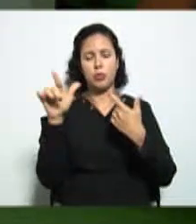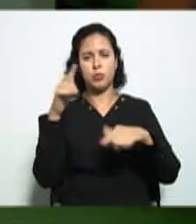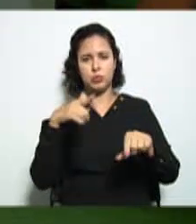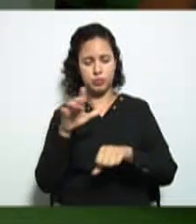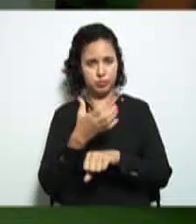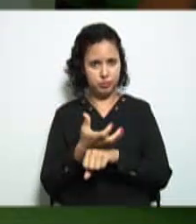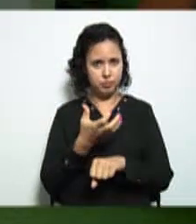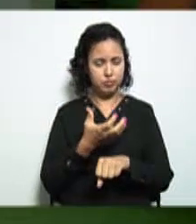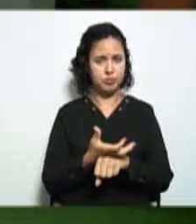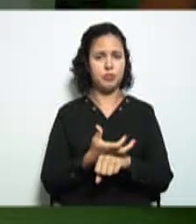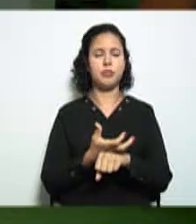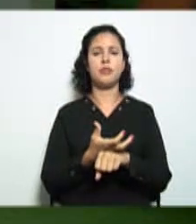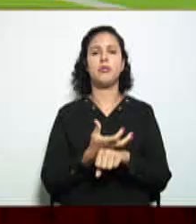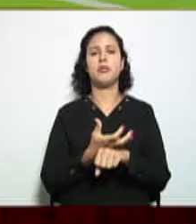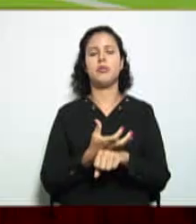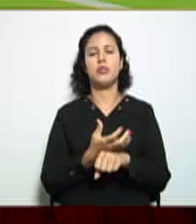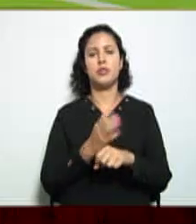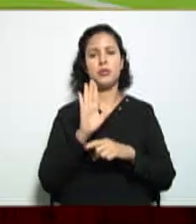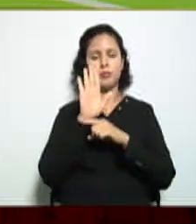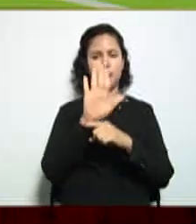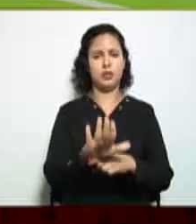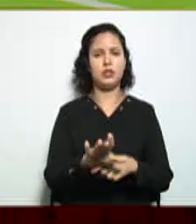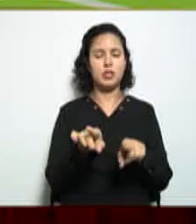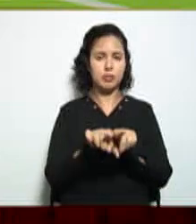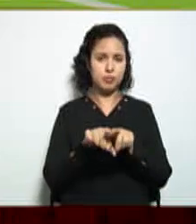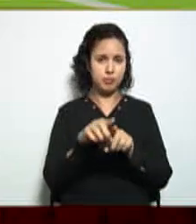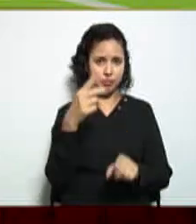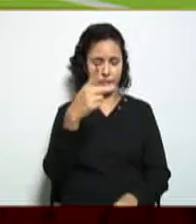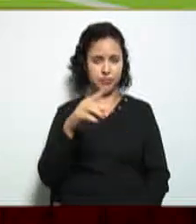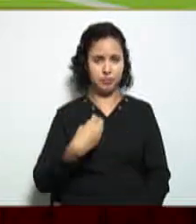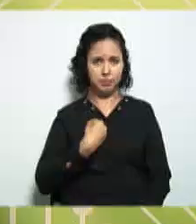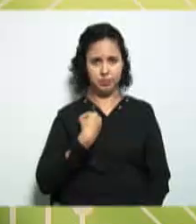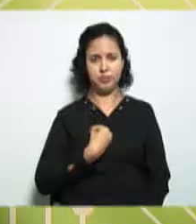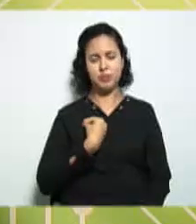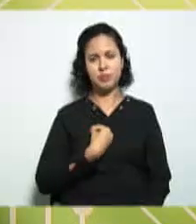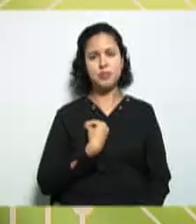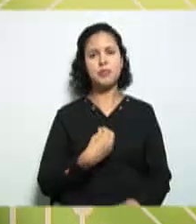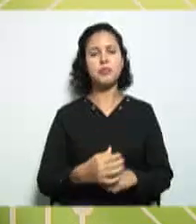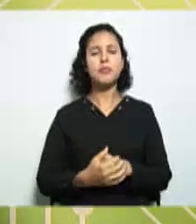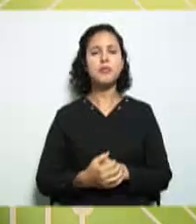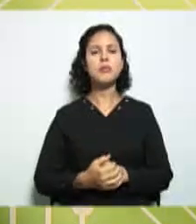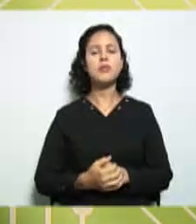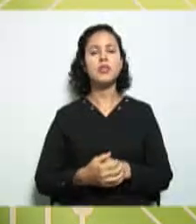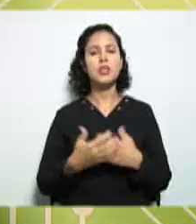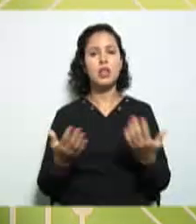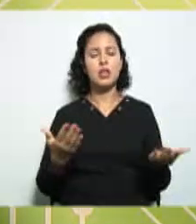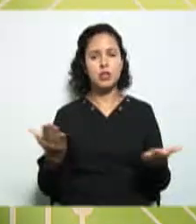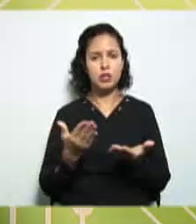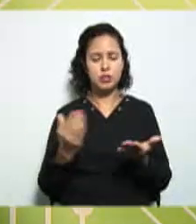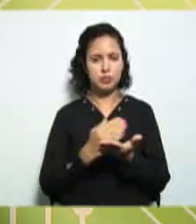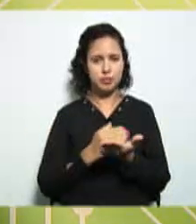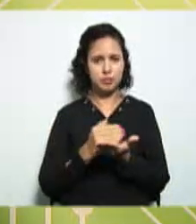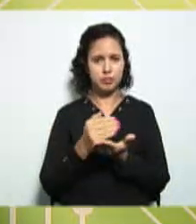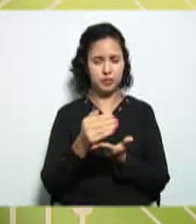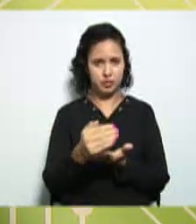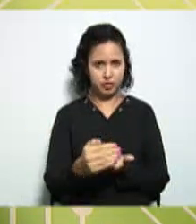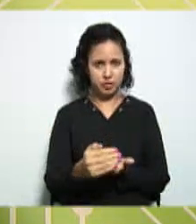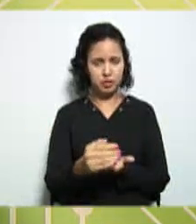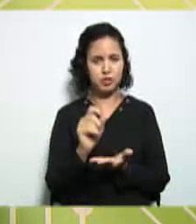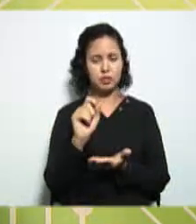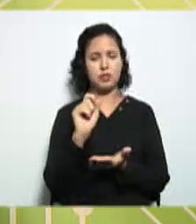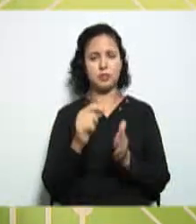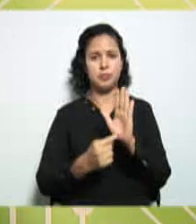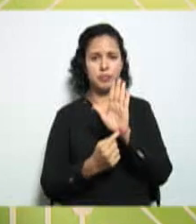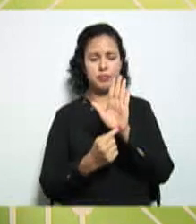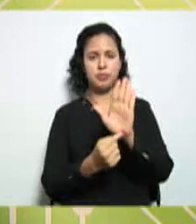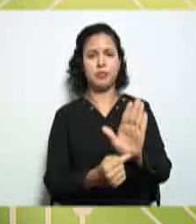professora? Para todas as disciplinas, para toda a sua vida. Para toda a sua vida. Nós queremos inicialmente fazer uma breve